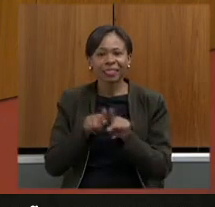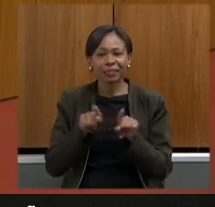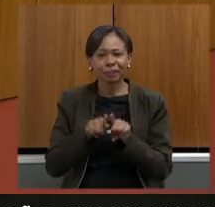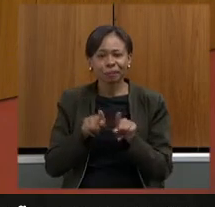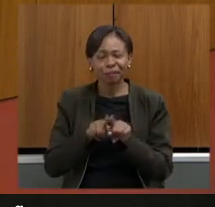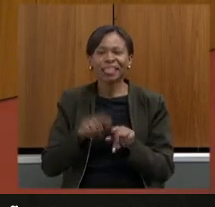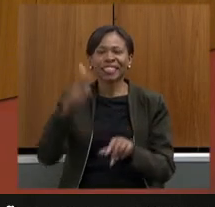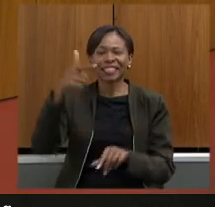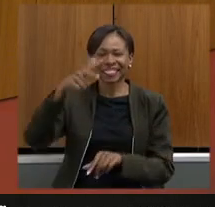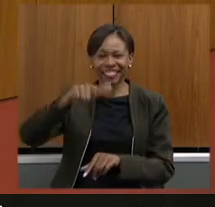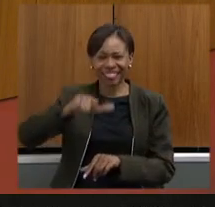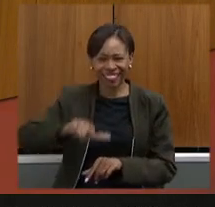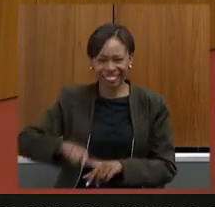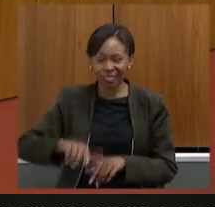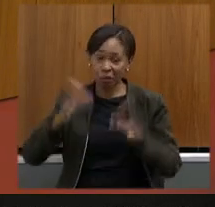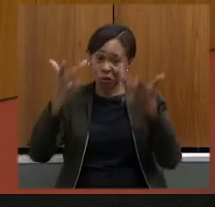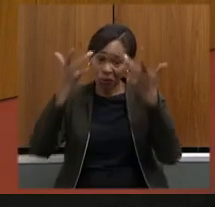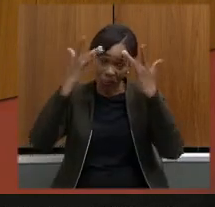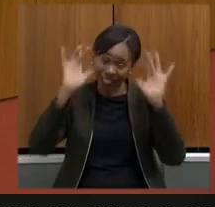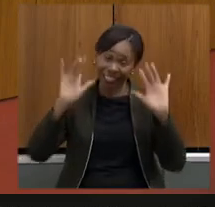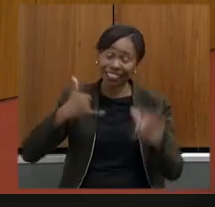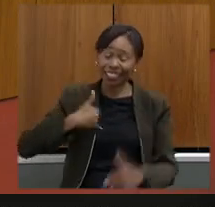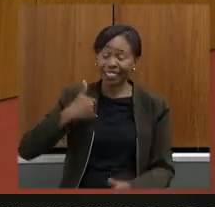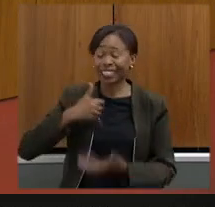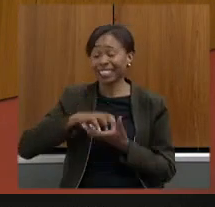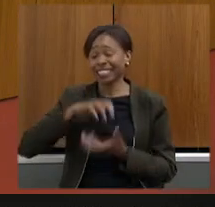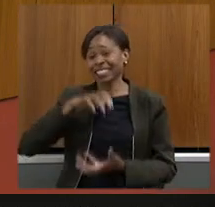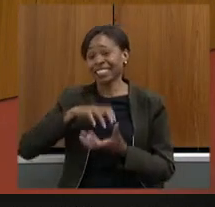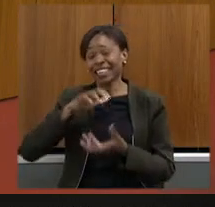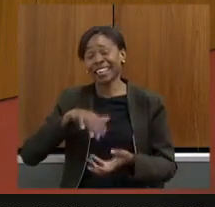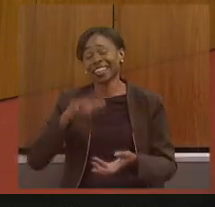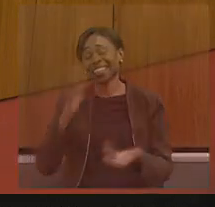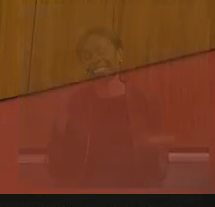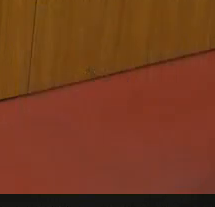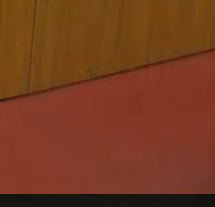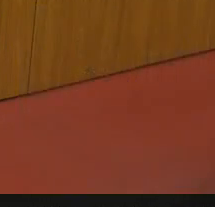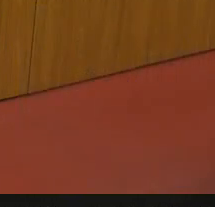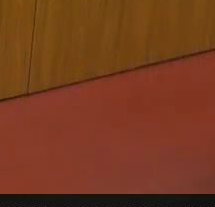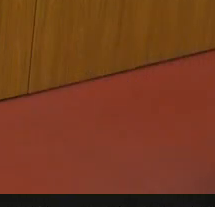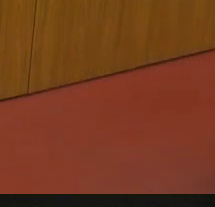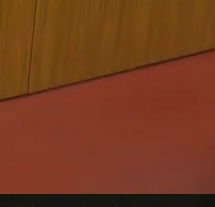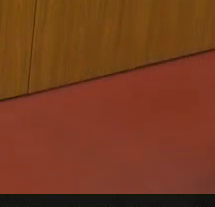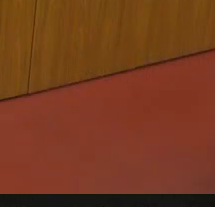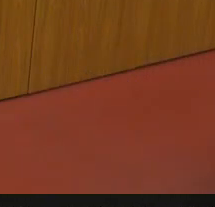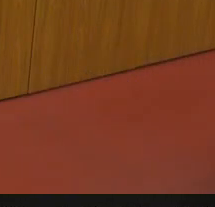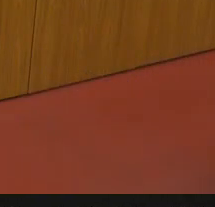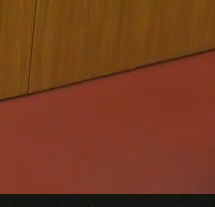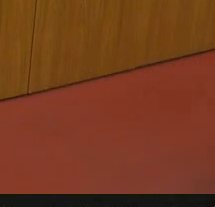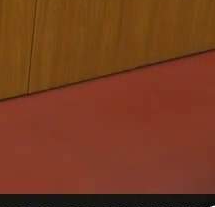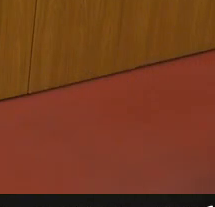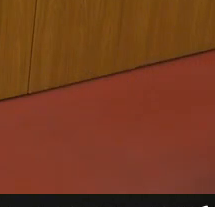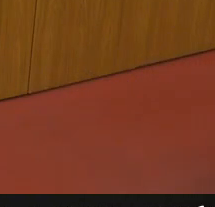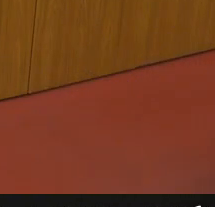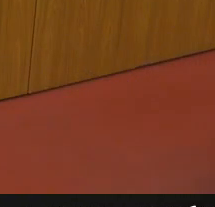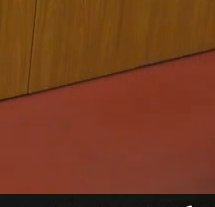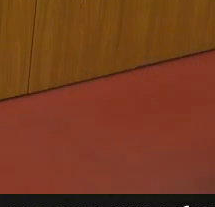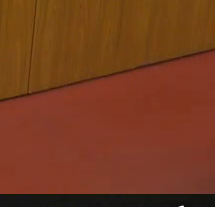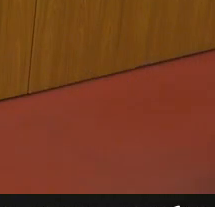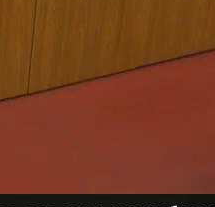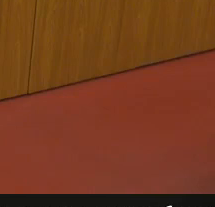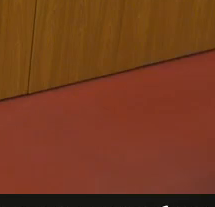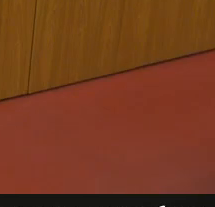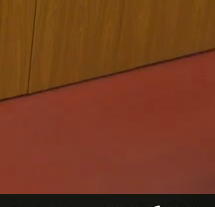mais uma vez não sei se a idade o convívio admiração Obrigada Presidente